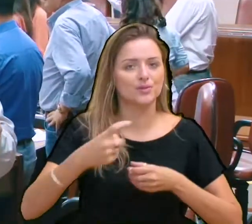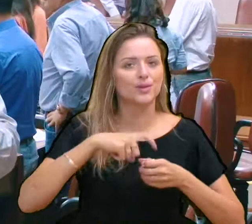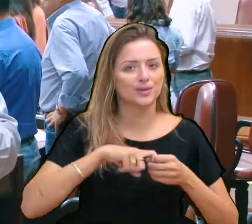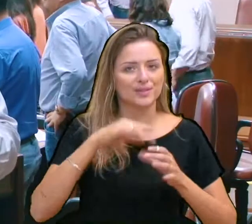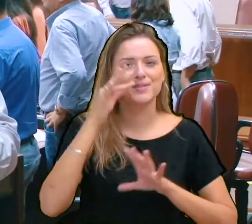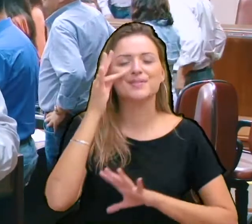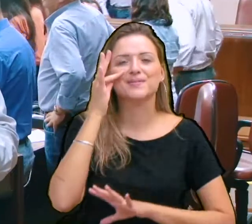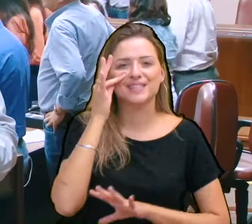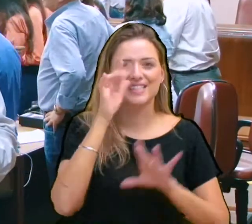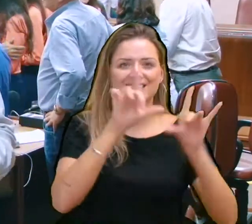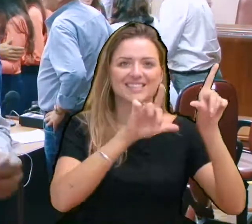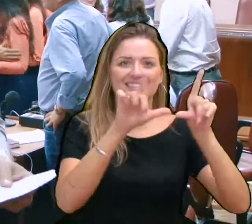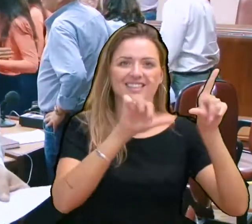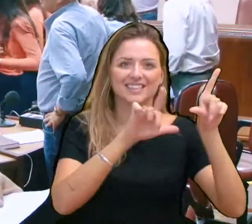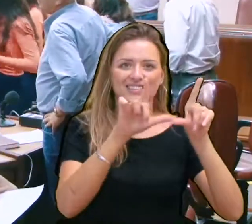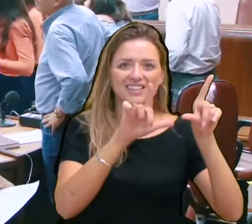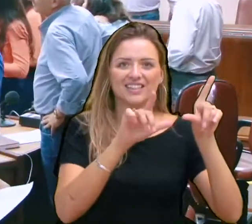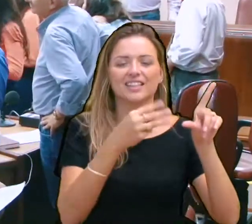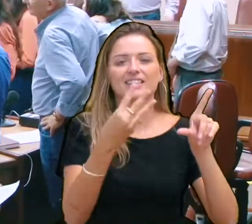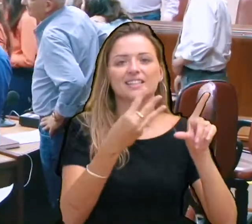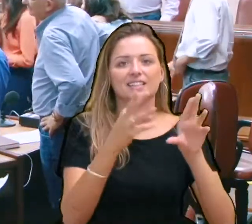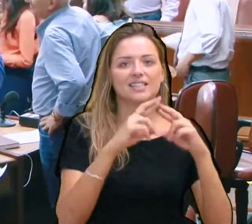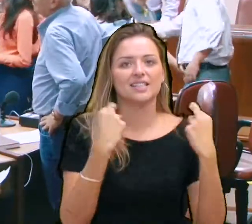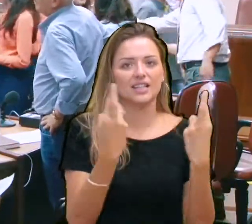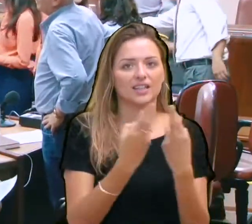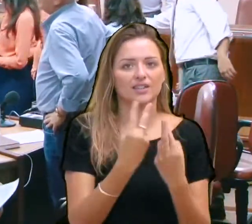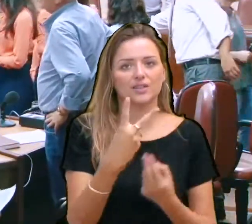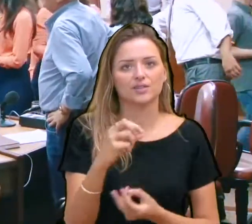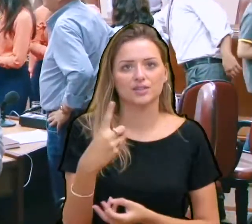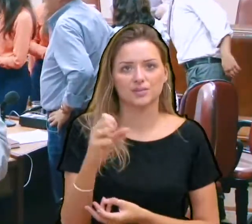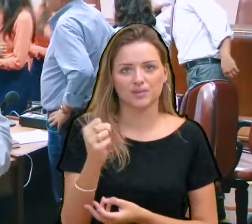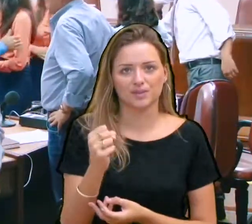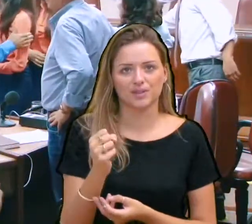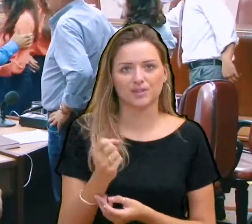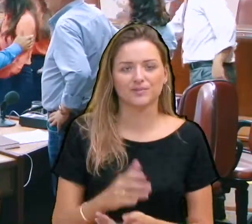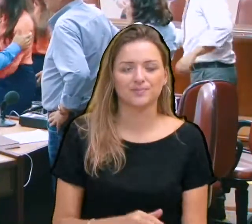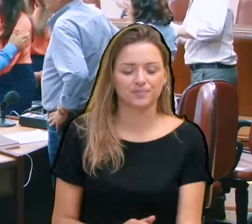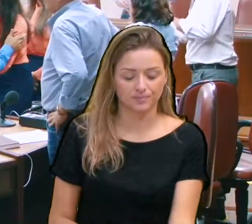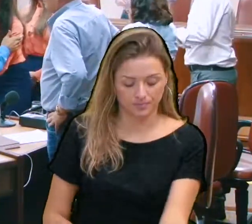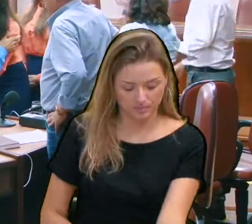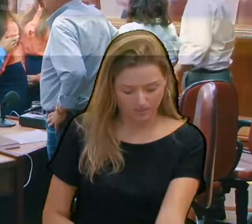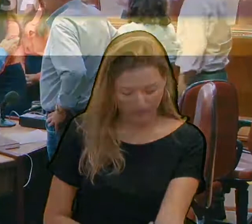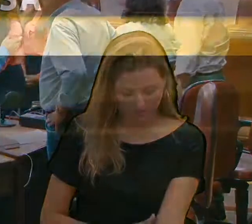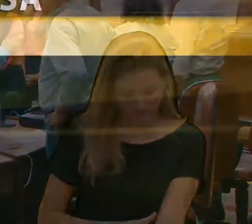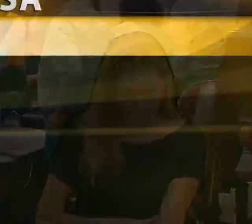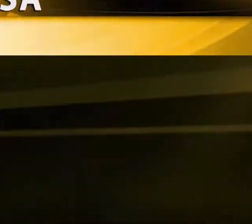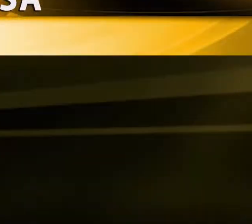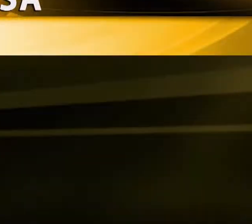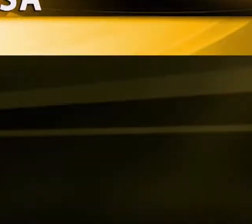ao vivo aqui pela TV Câmara da terceira sessão ordinária de 2018. Fique conosco.